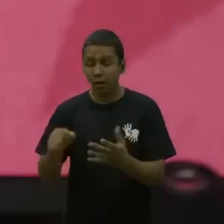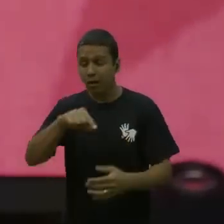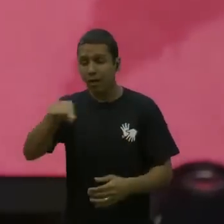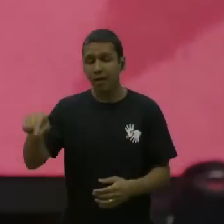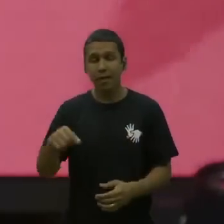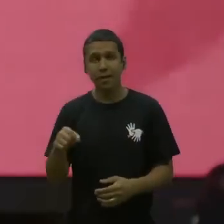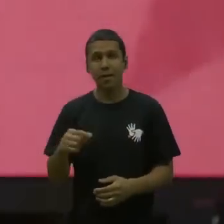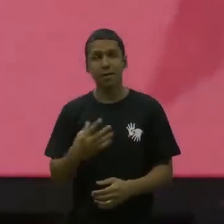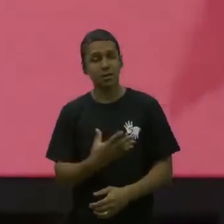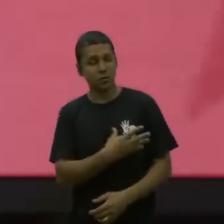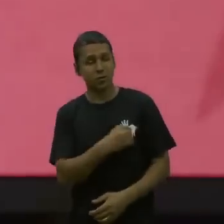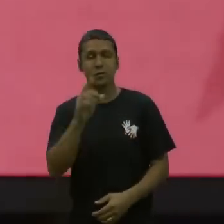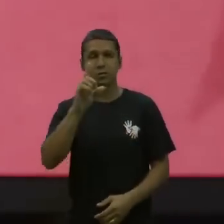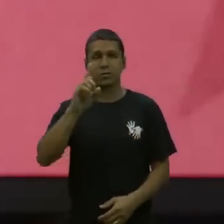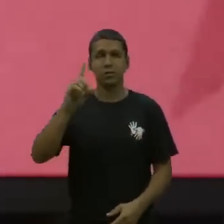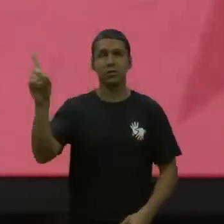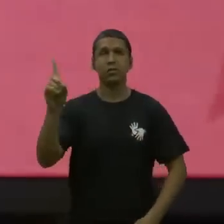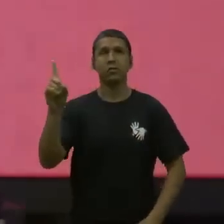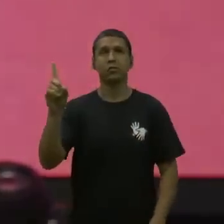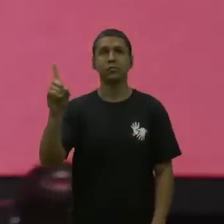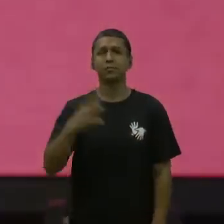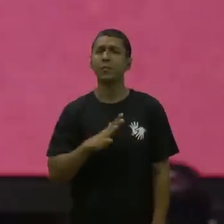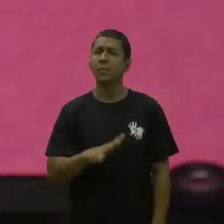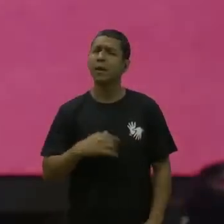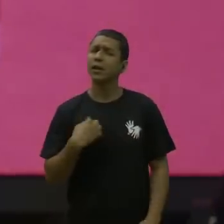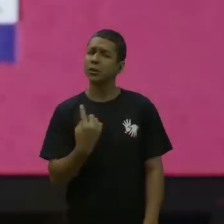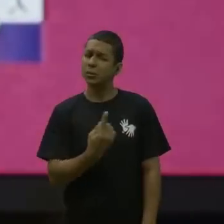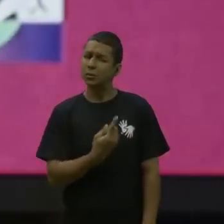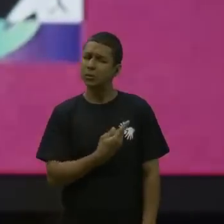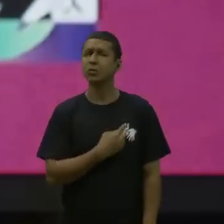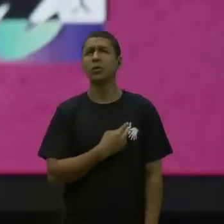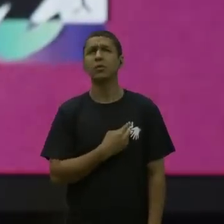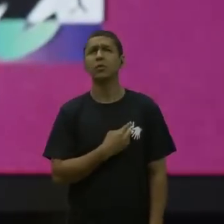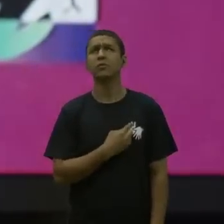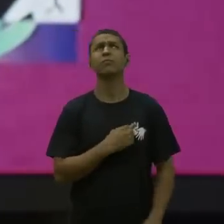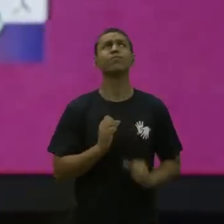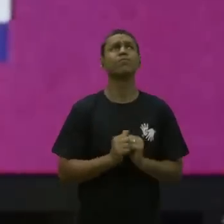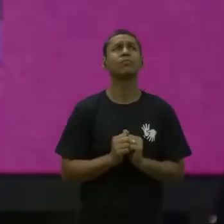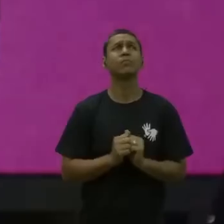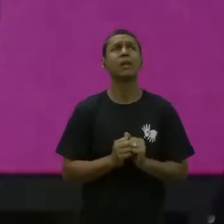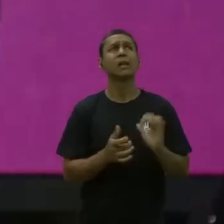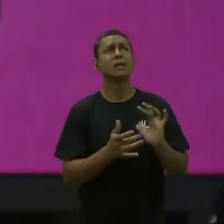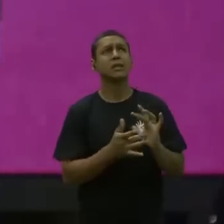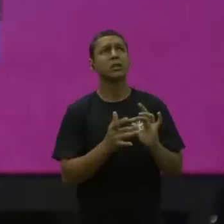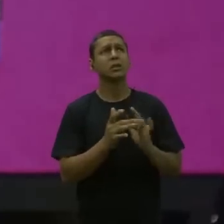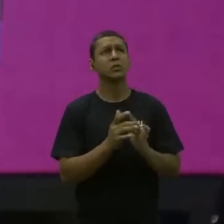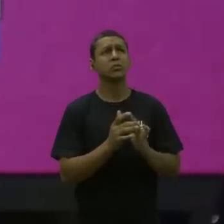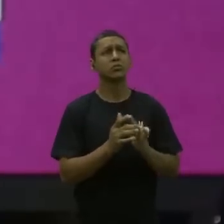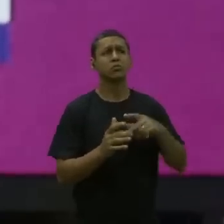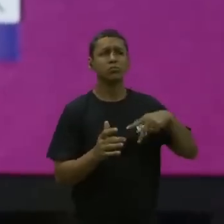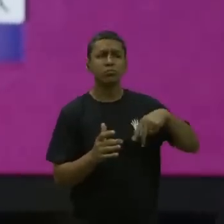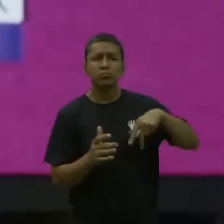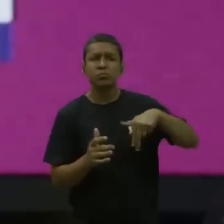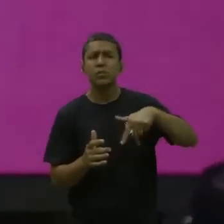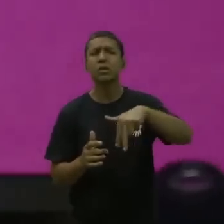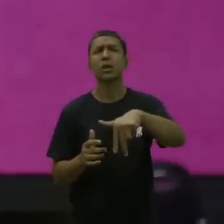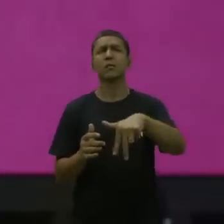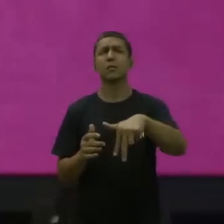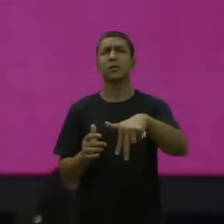de Deus. Só que nós estamos aqui falando enquanto Jesus está caminhando nesta missão entre